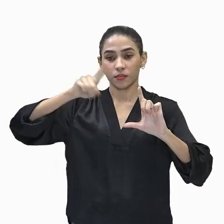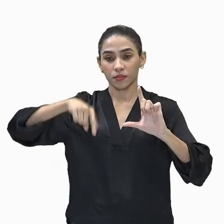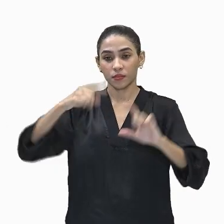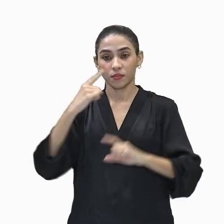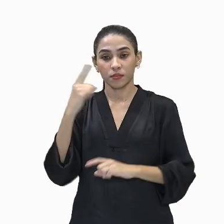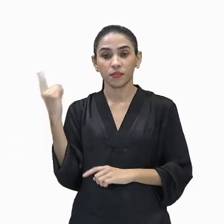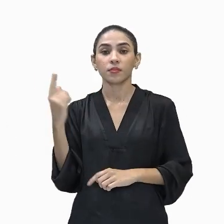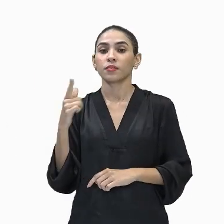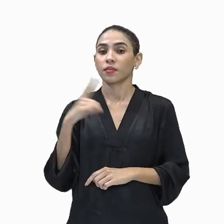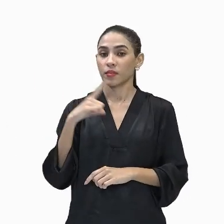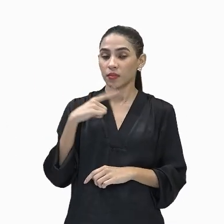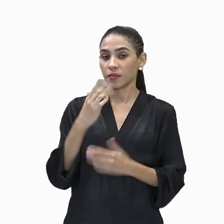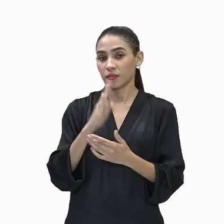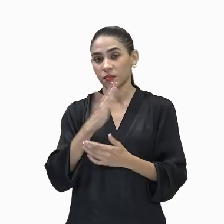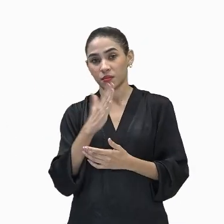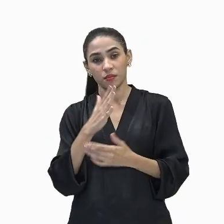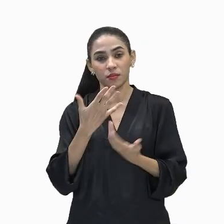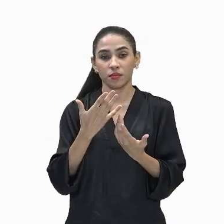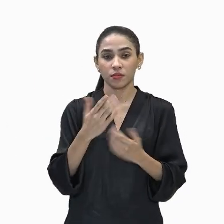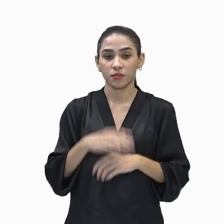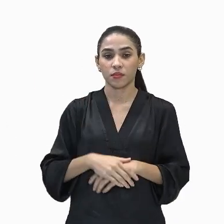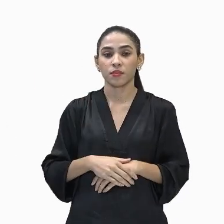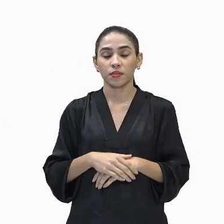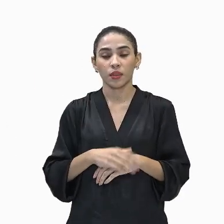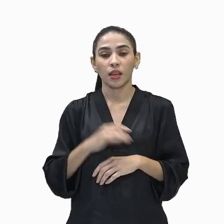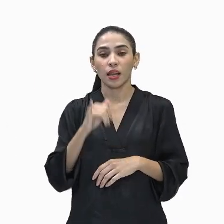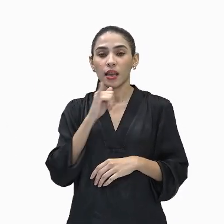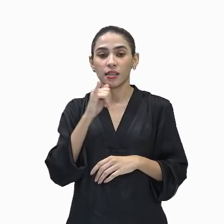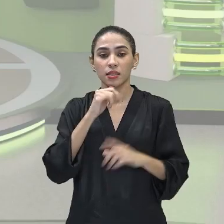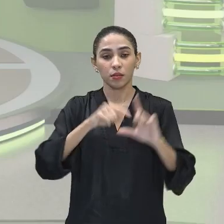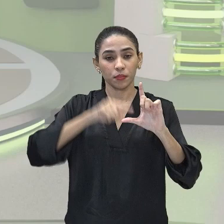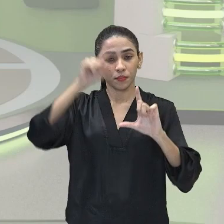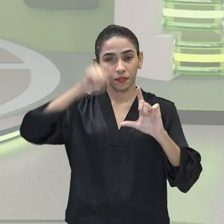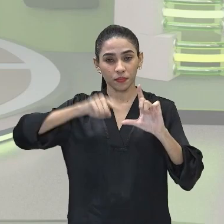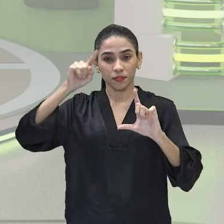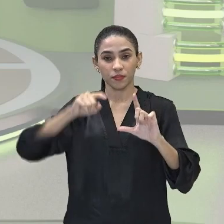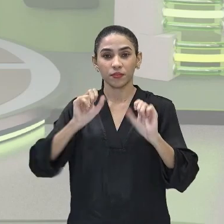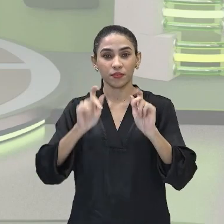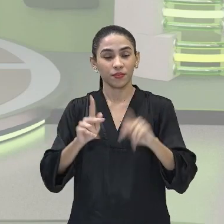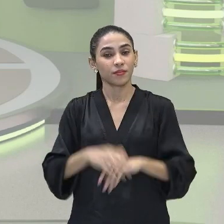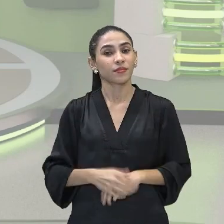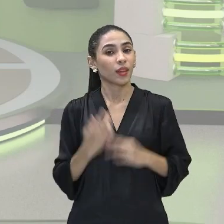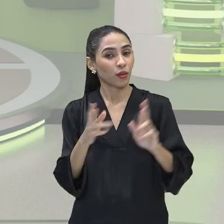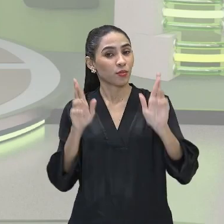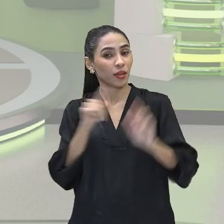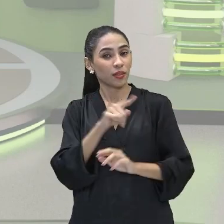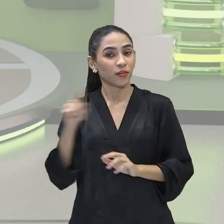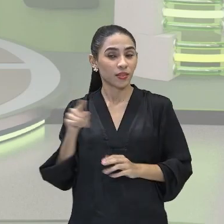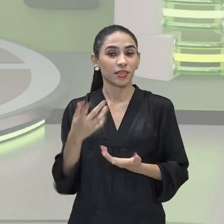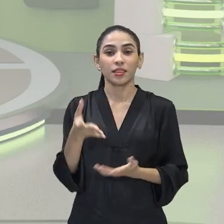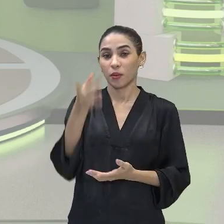né, alguns casos ali, alguns picos dessa doença, certo? Bom, eu